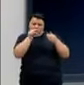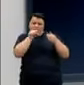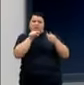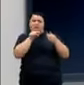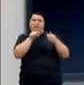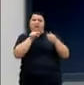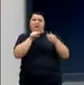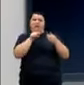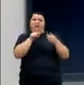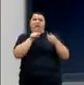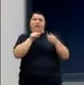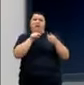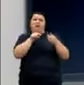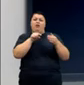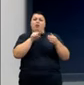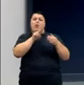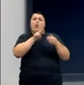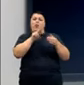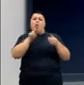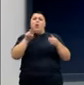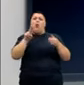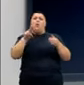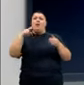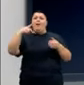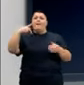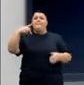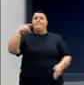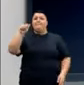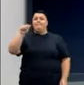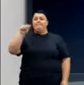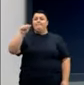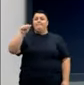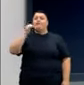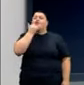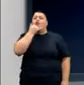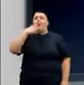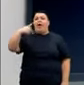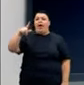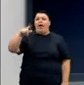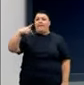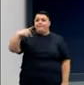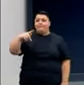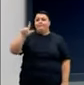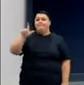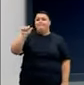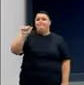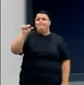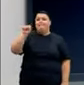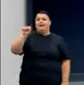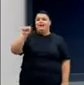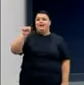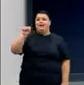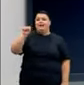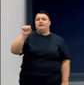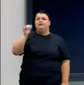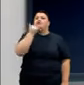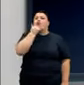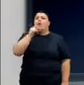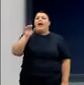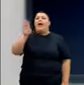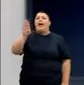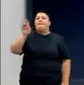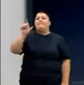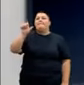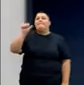então, é chamado de blastóparo. Blastóparo. Esse blastóparo